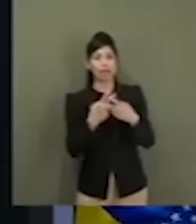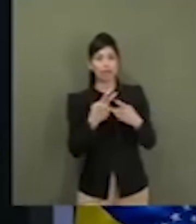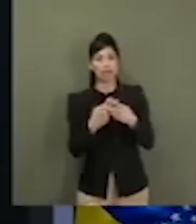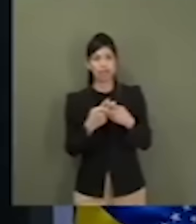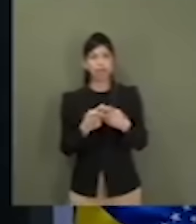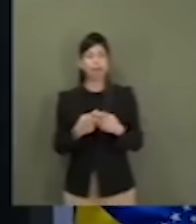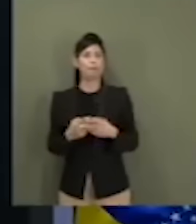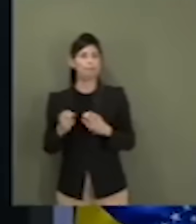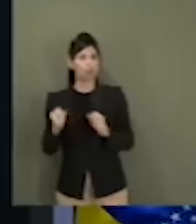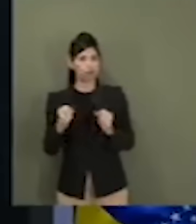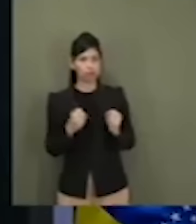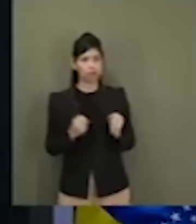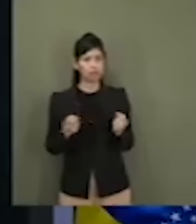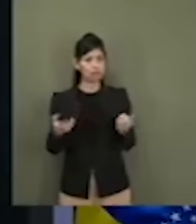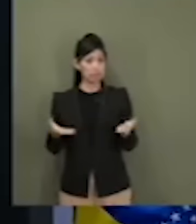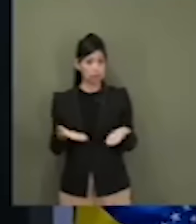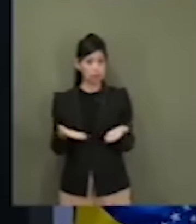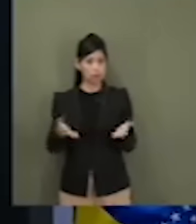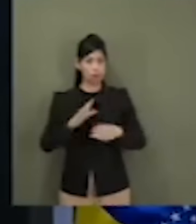Lava Jato hoje?